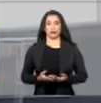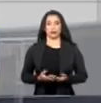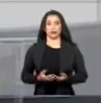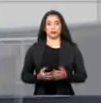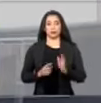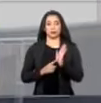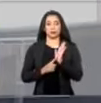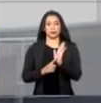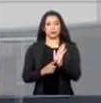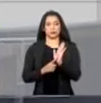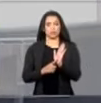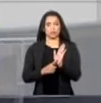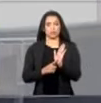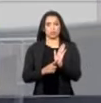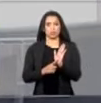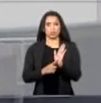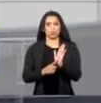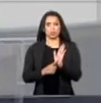estamos